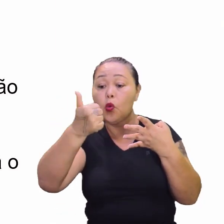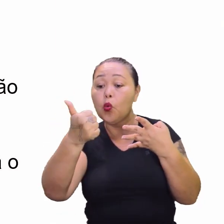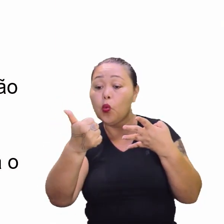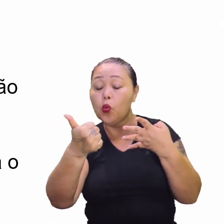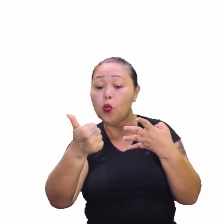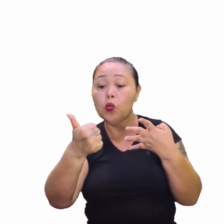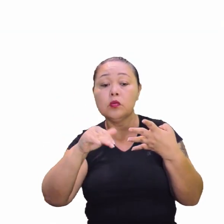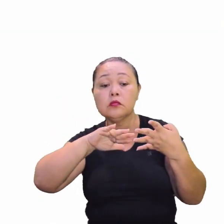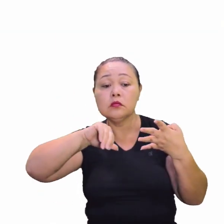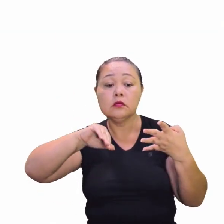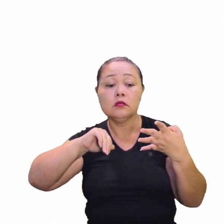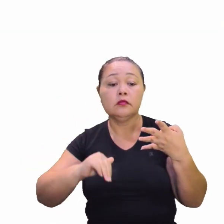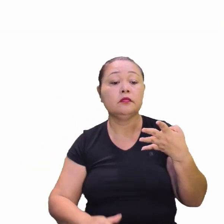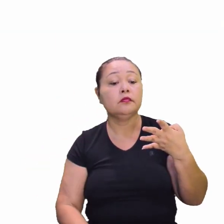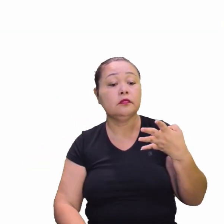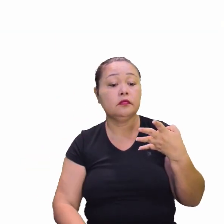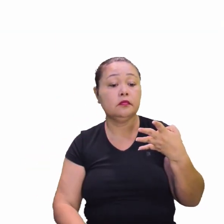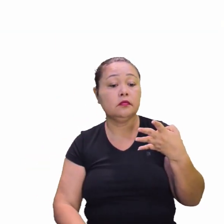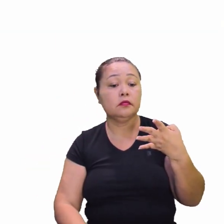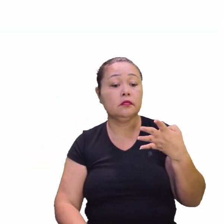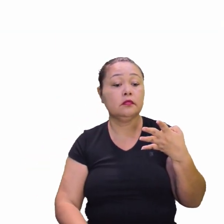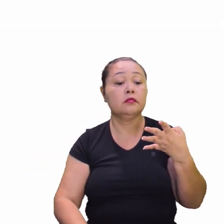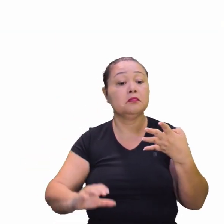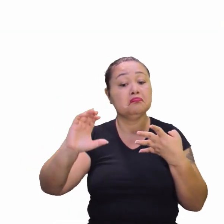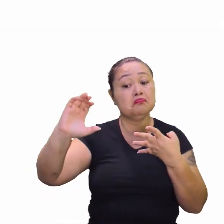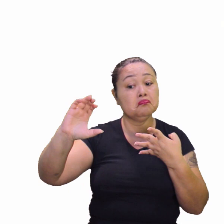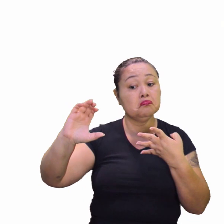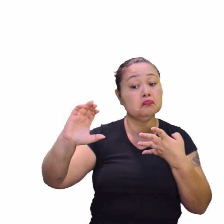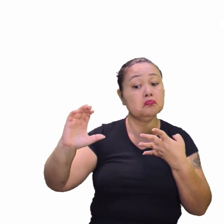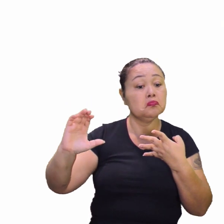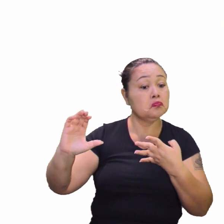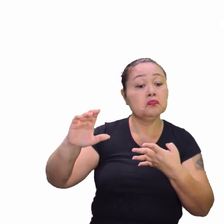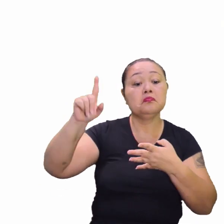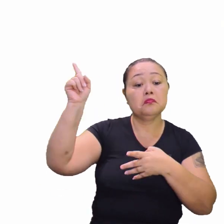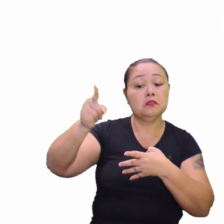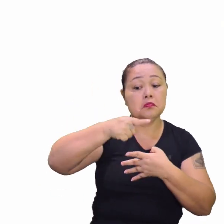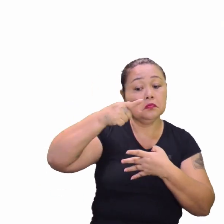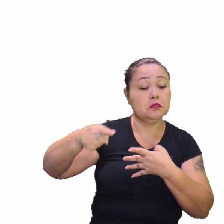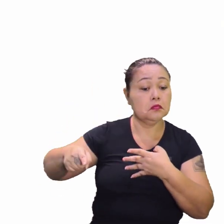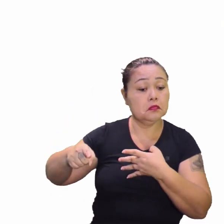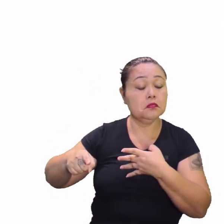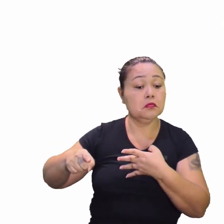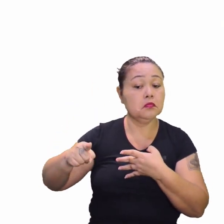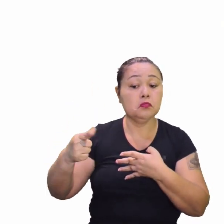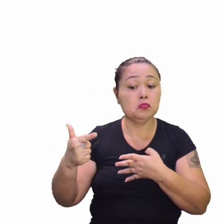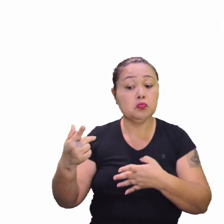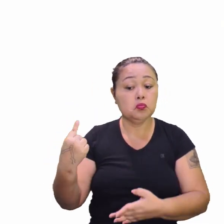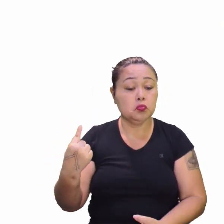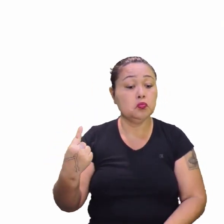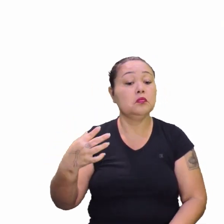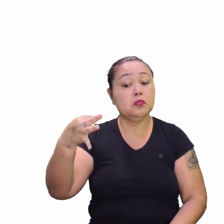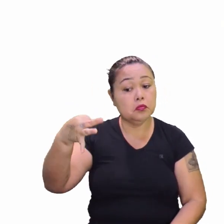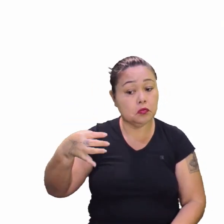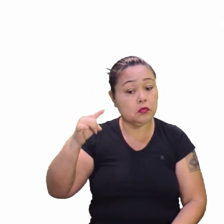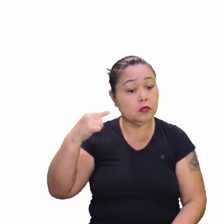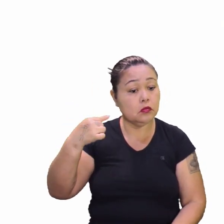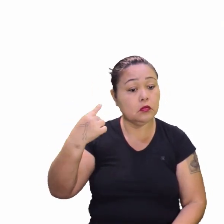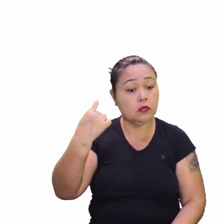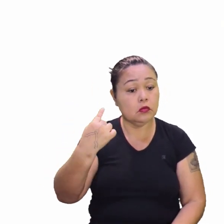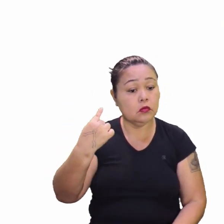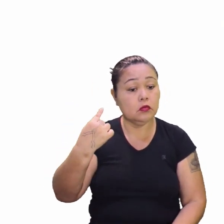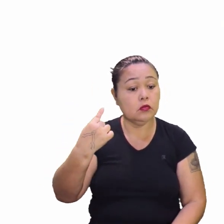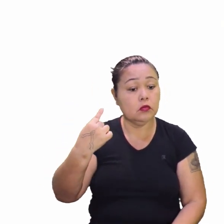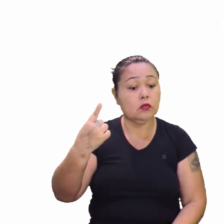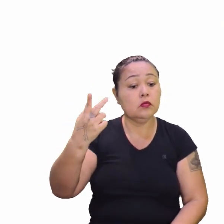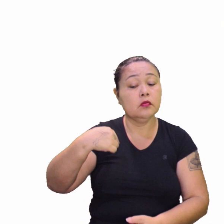já cancela. Vai eliminar, né? Vamos lá então. Ó. C, tem a 1? Não. Não. Então já eliminou uma aí. Ó. Exatamente.